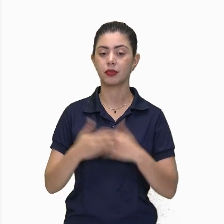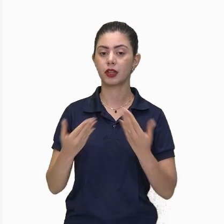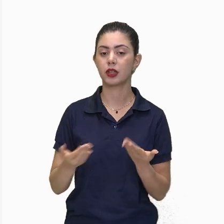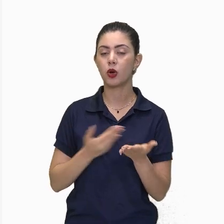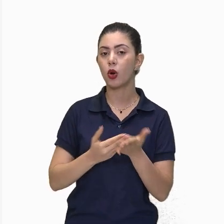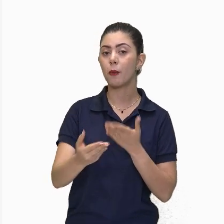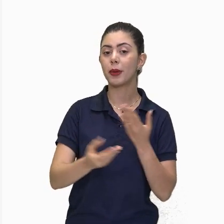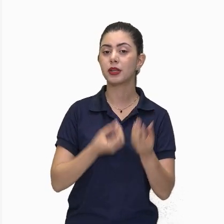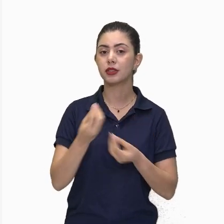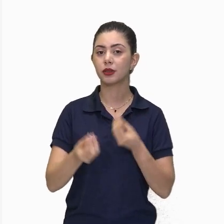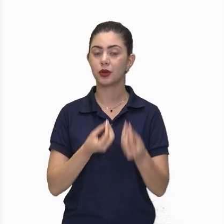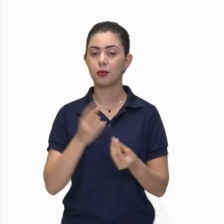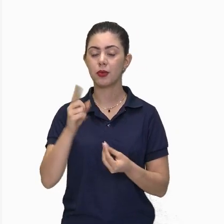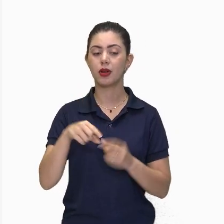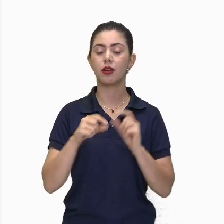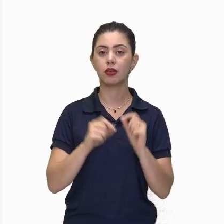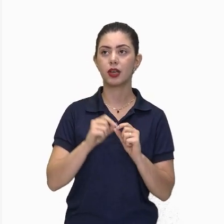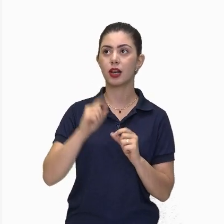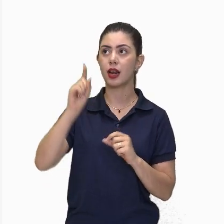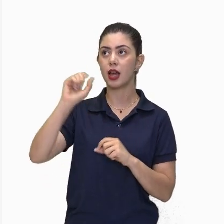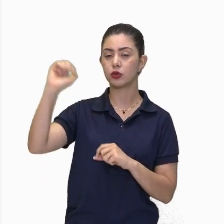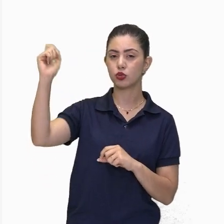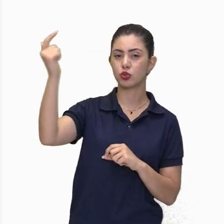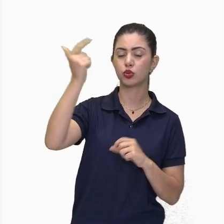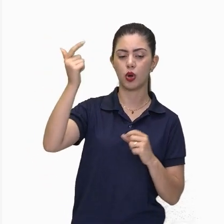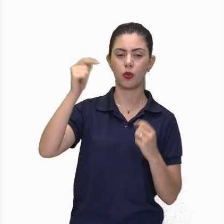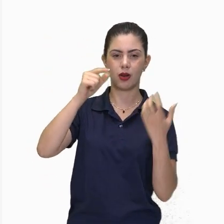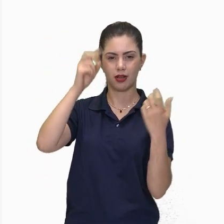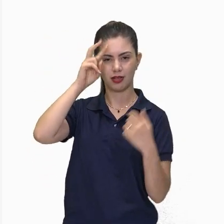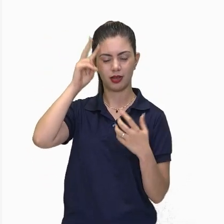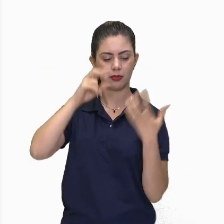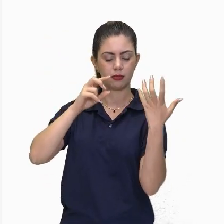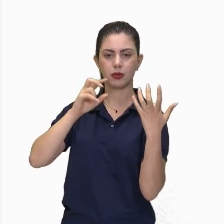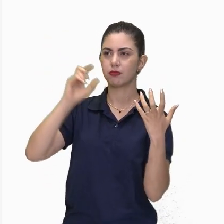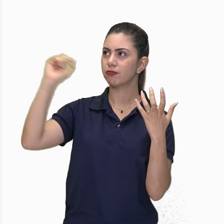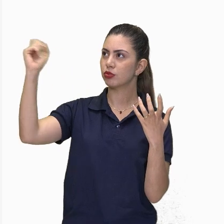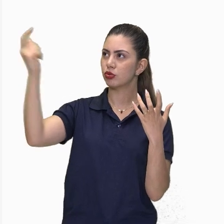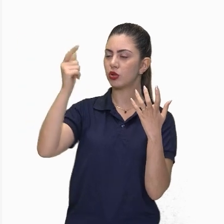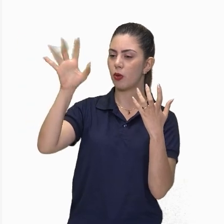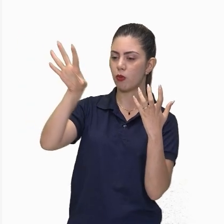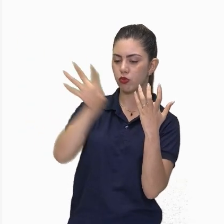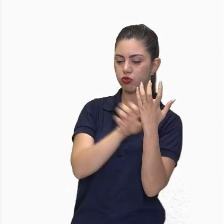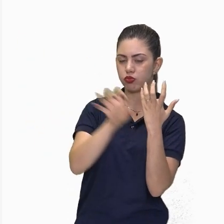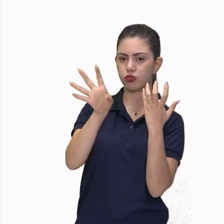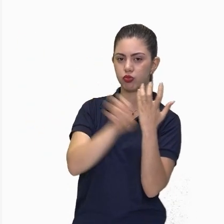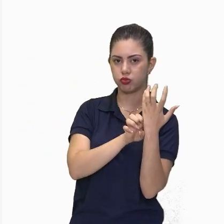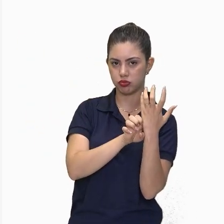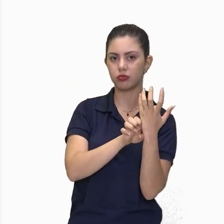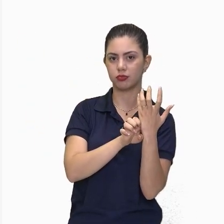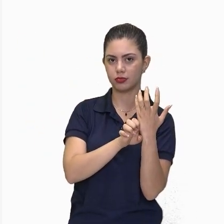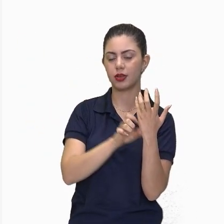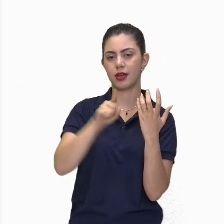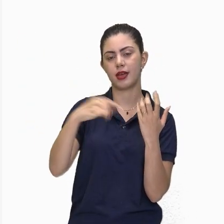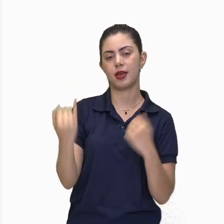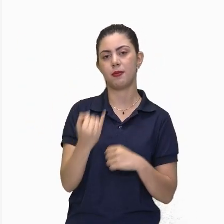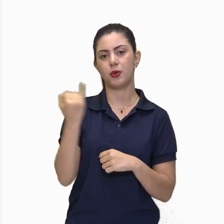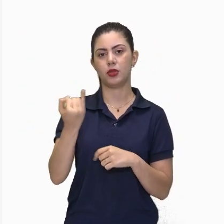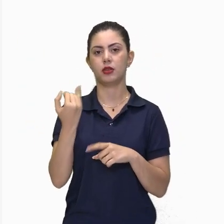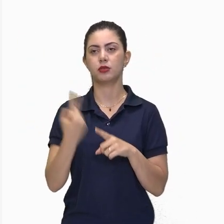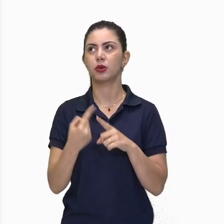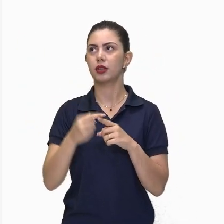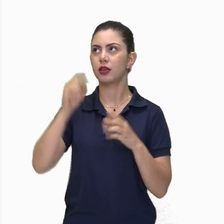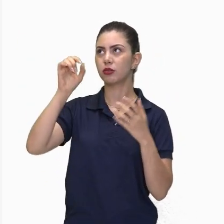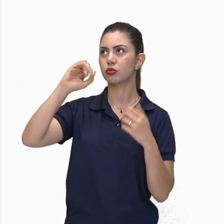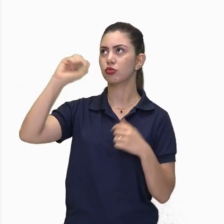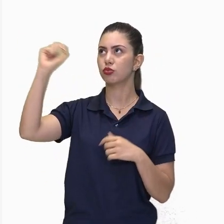com a captura de energia solar. Né? A gente observou a importância do Sol na realização da fotossíntese,